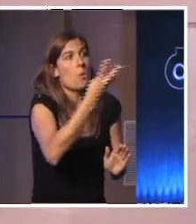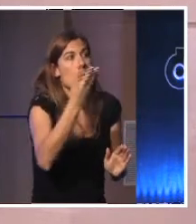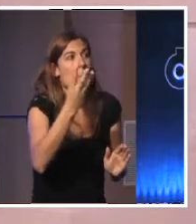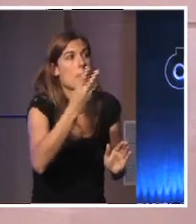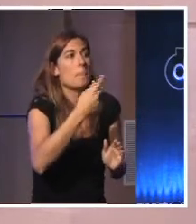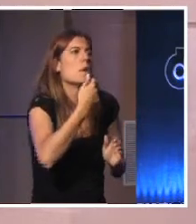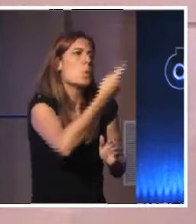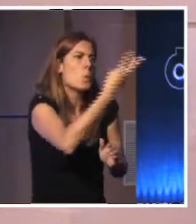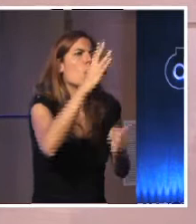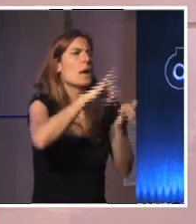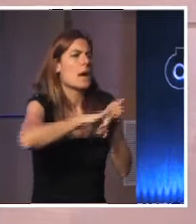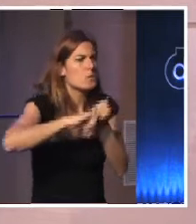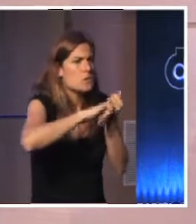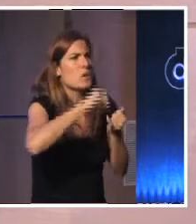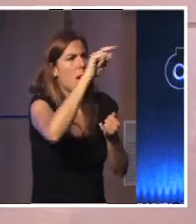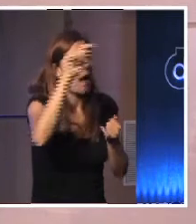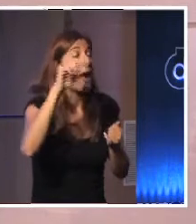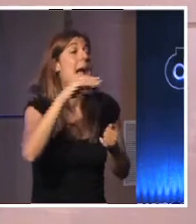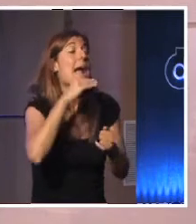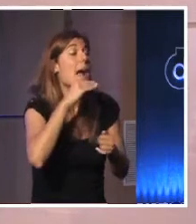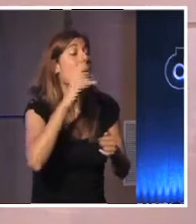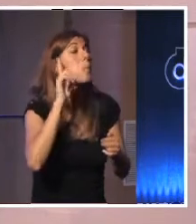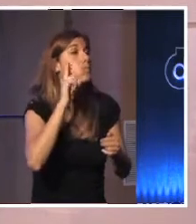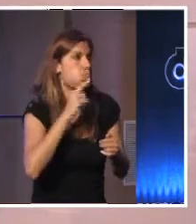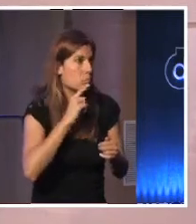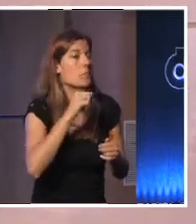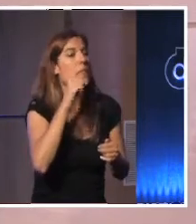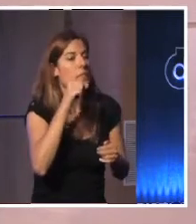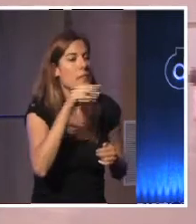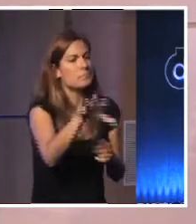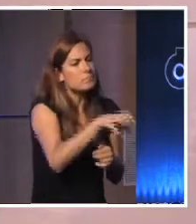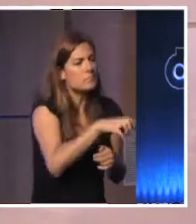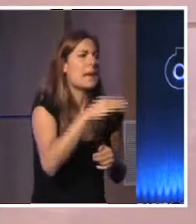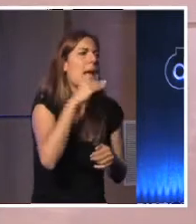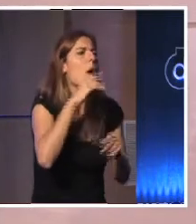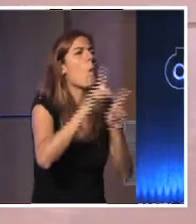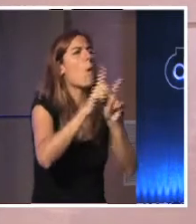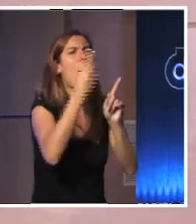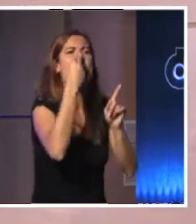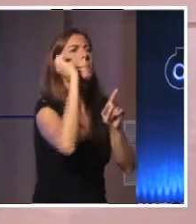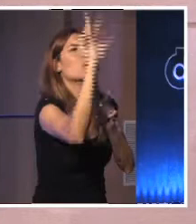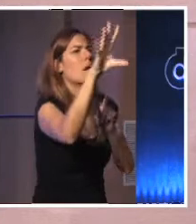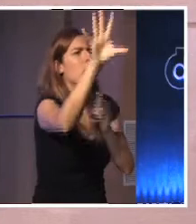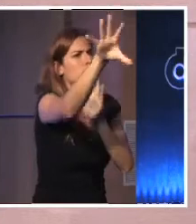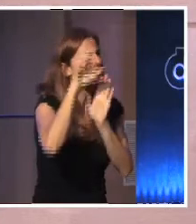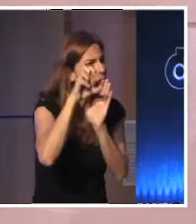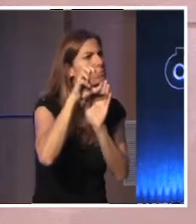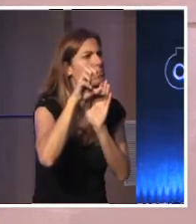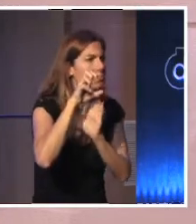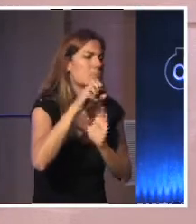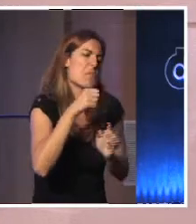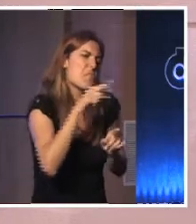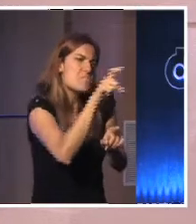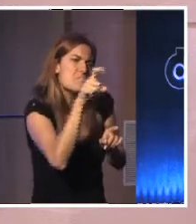muitas das associações, organizações que treinam cães para surdos recorrem a cães de canis. Faz-se uma seleção, cães que tenham perto de um